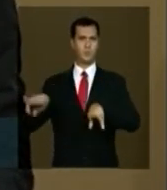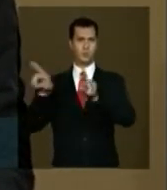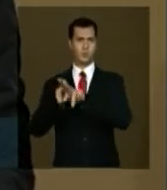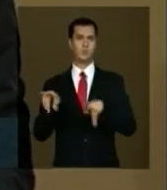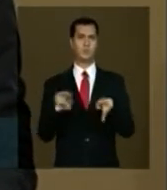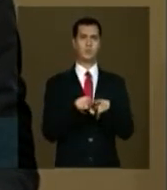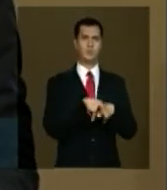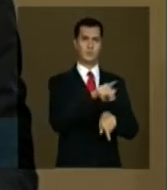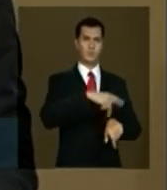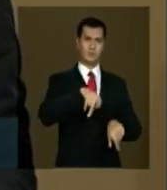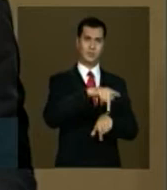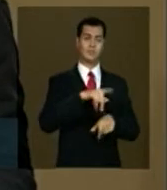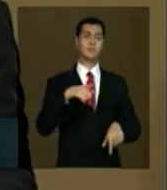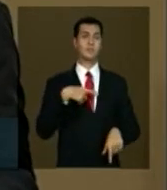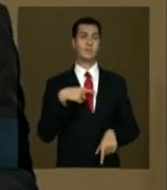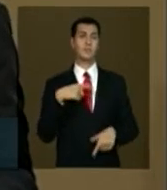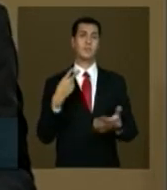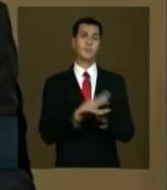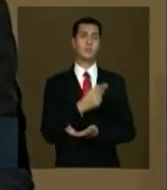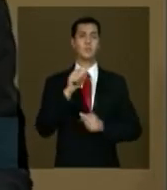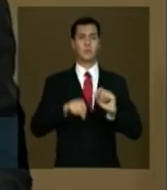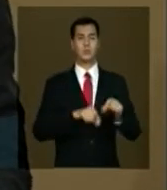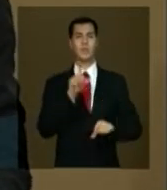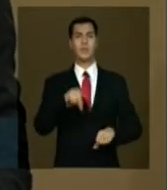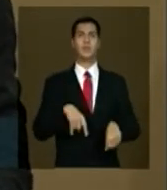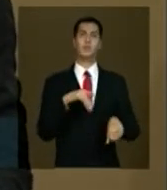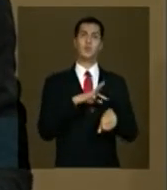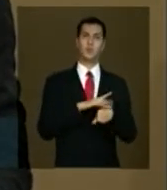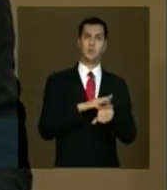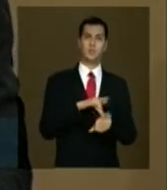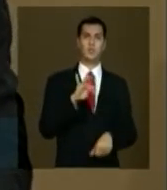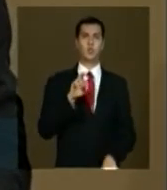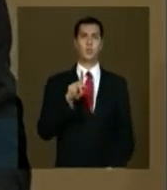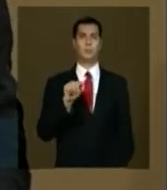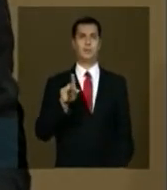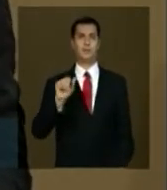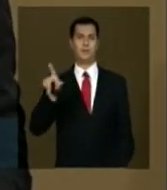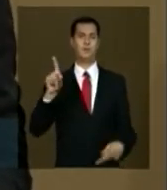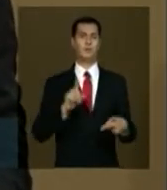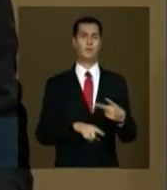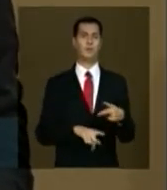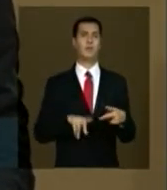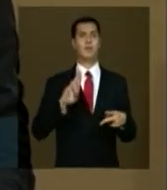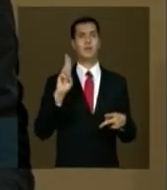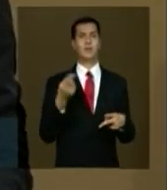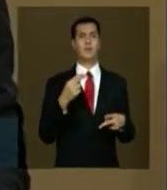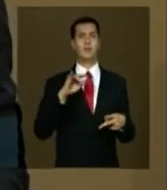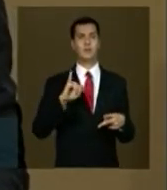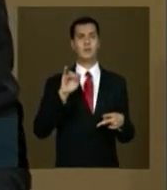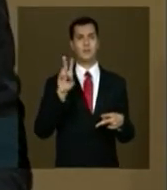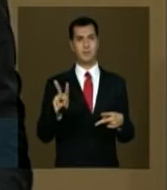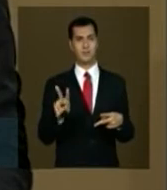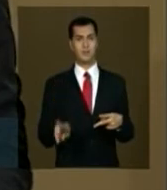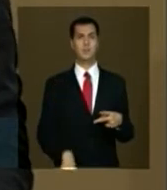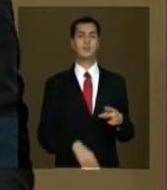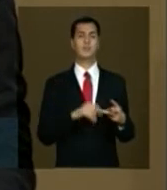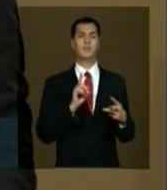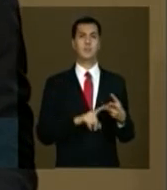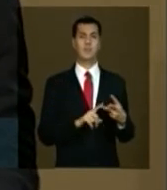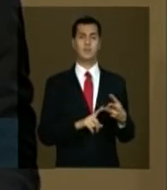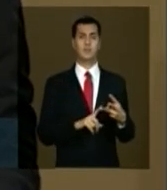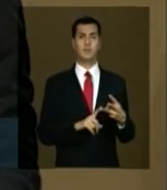não podemos deixar de mencionar a situação das doenças Tropicais negligenciadas do H HIV aides da